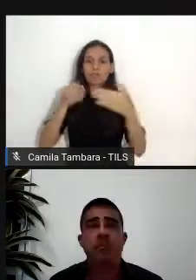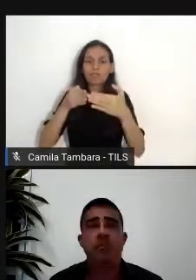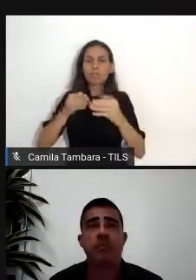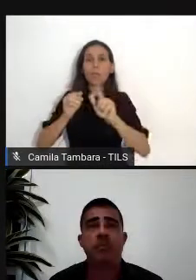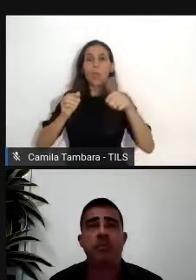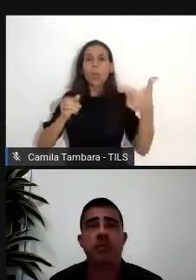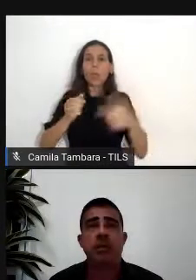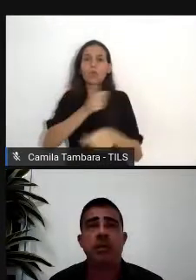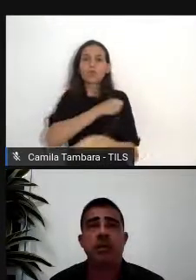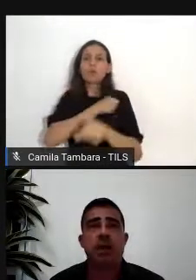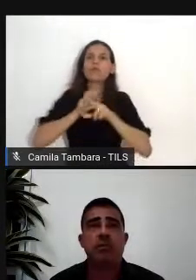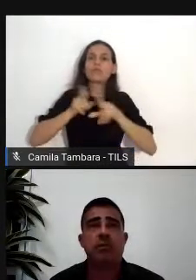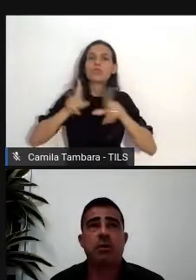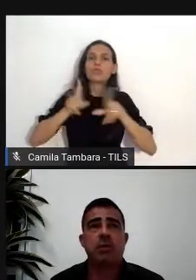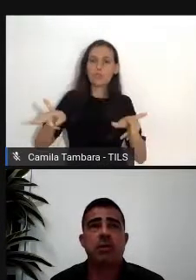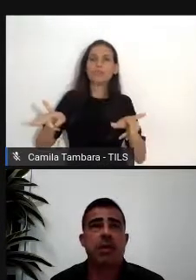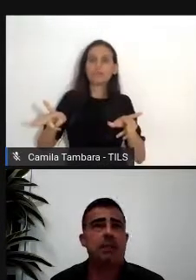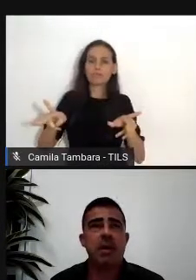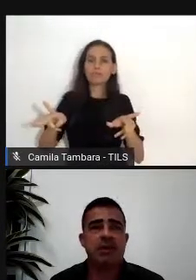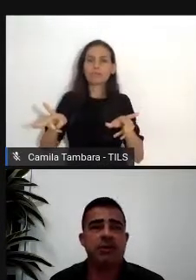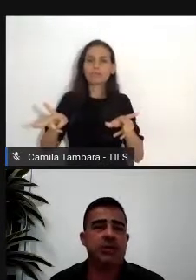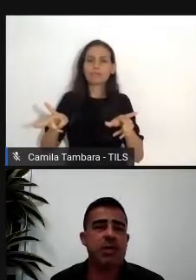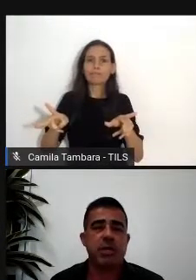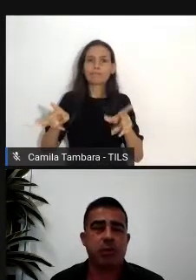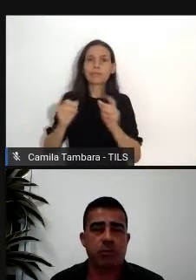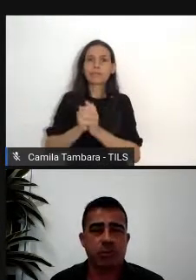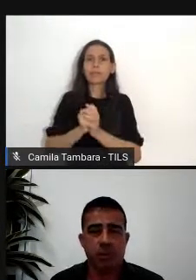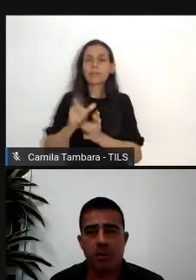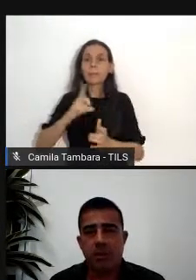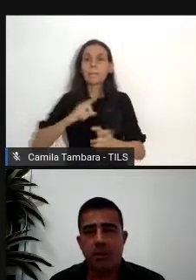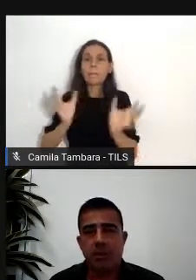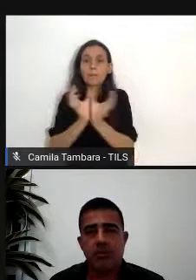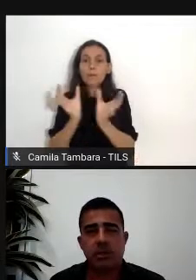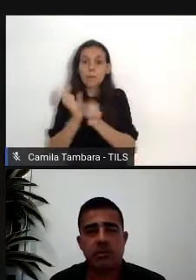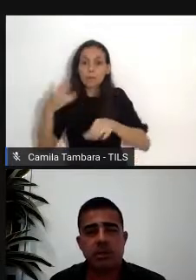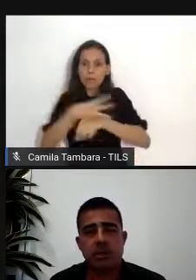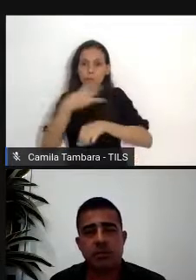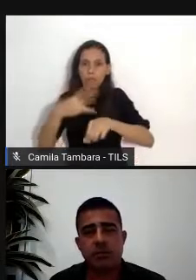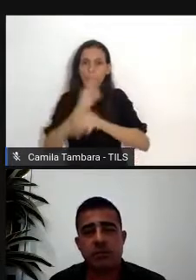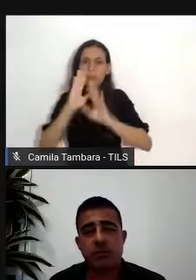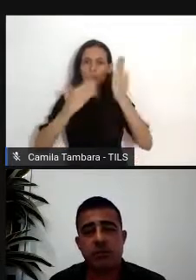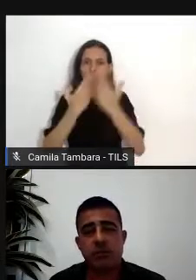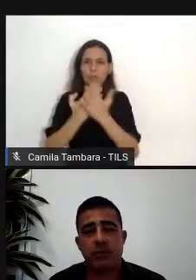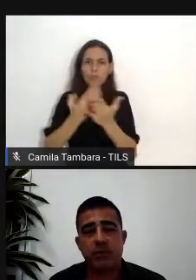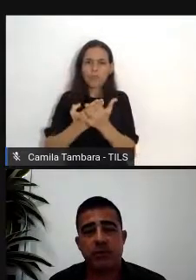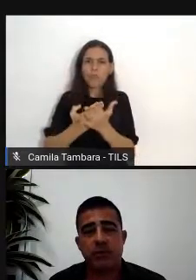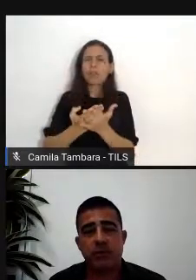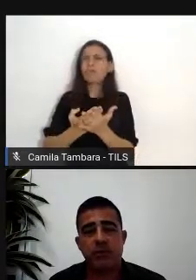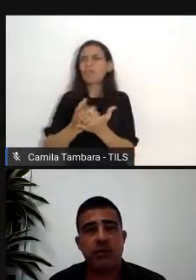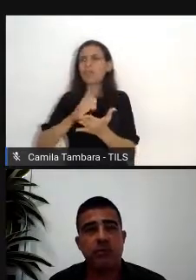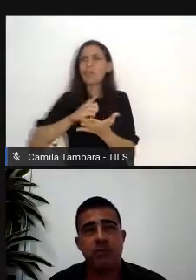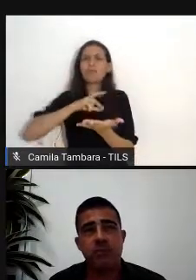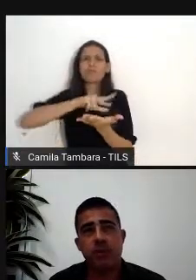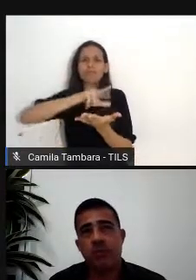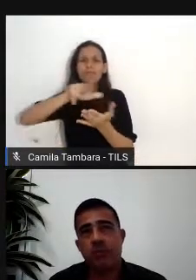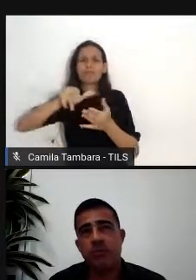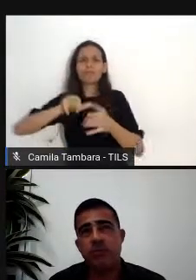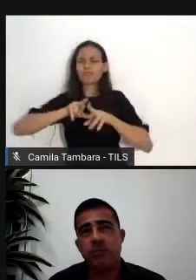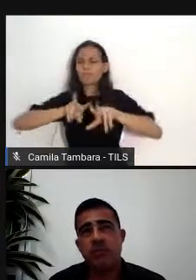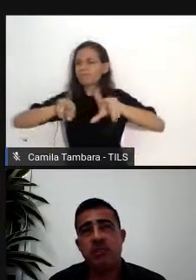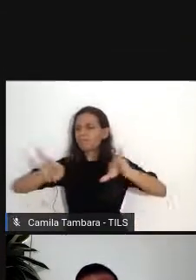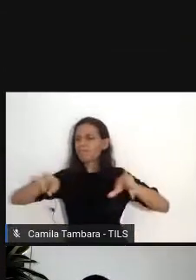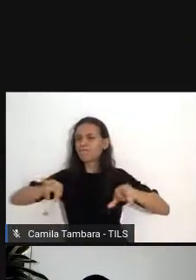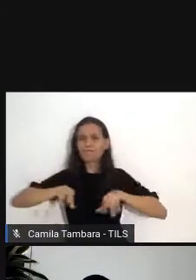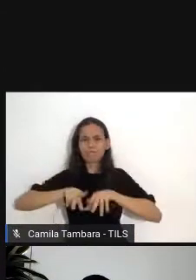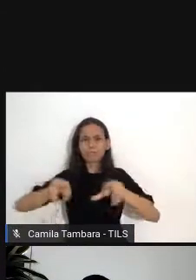por turno por grupo de WhatsApp. A minha escola ela é bem heterogênea, como, né, eu sei do desafio da CEDU, com